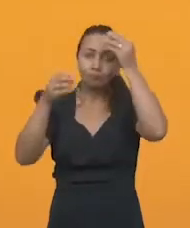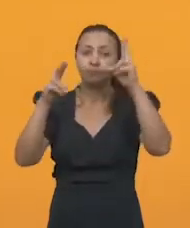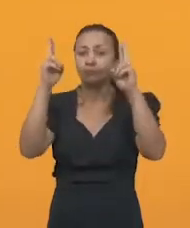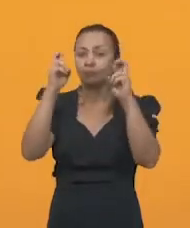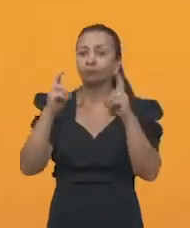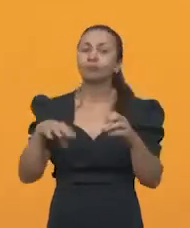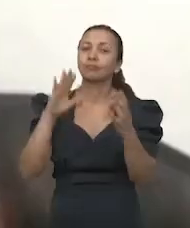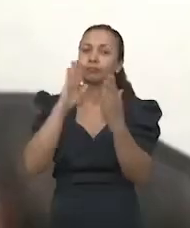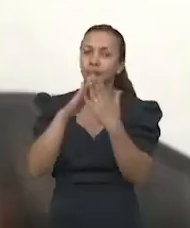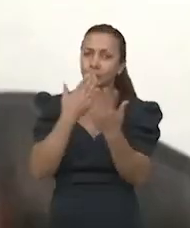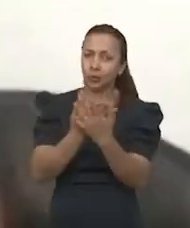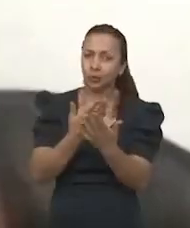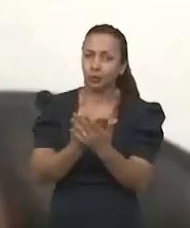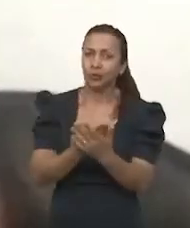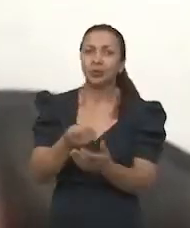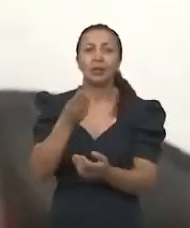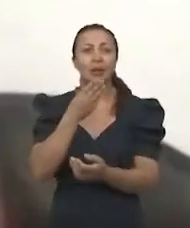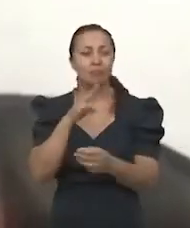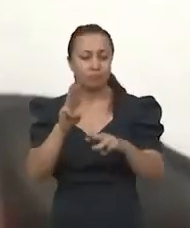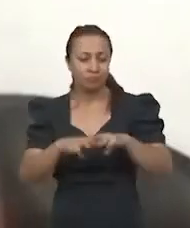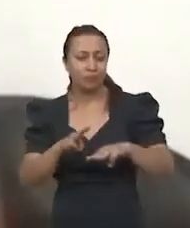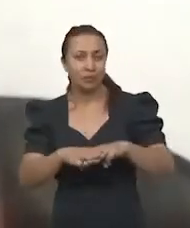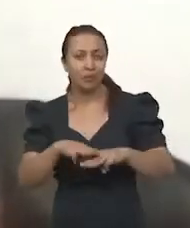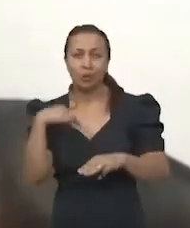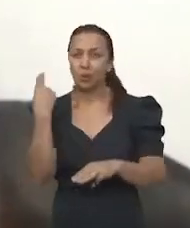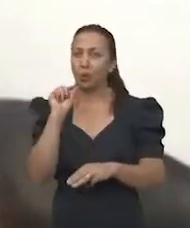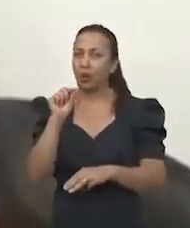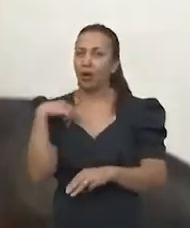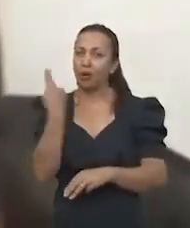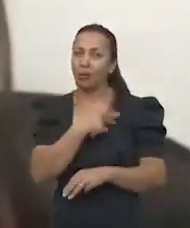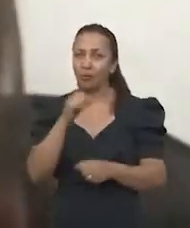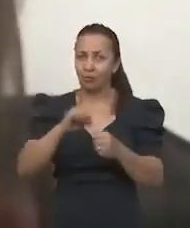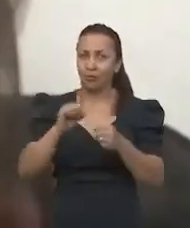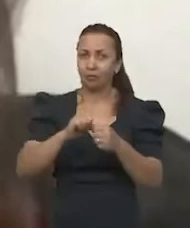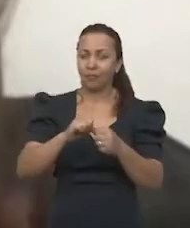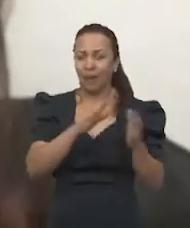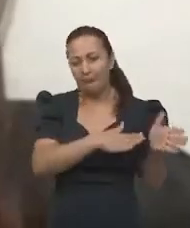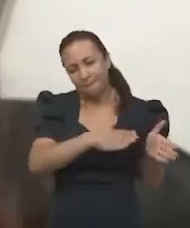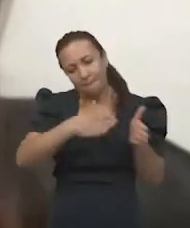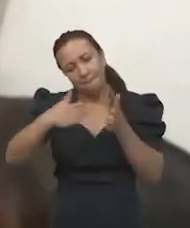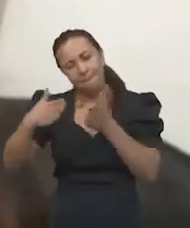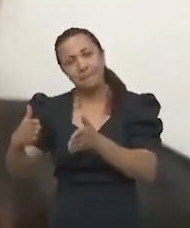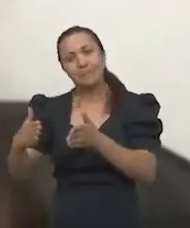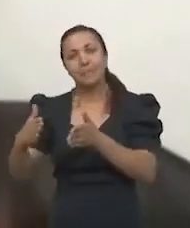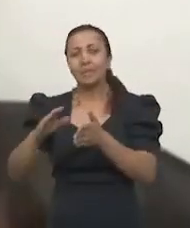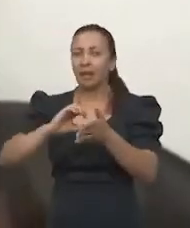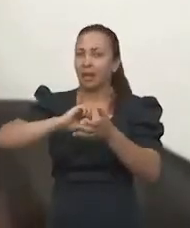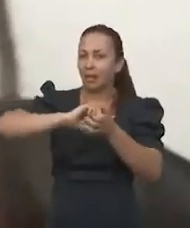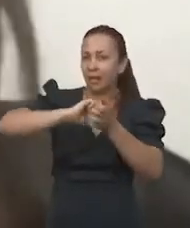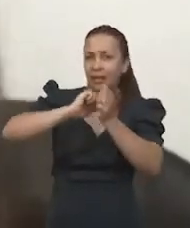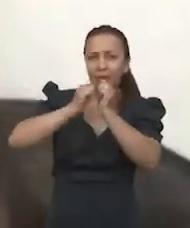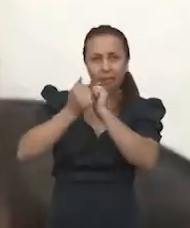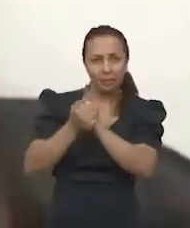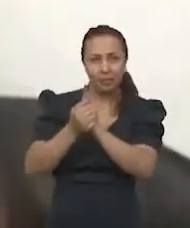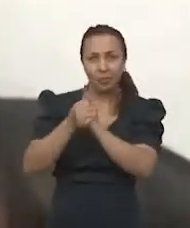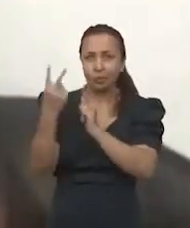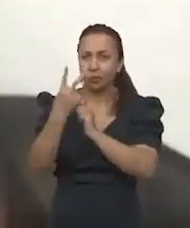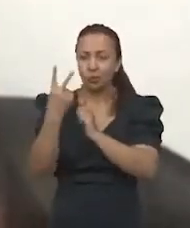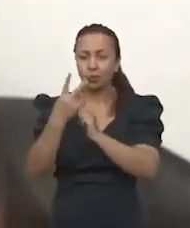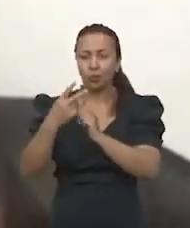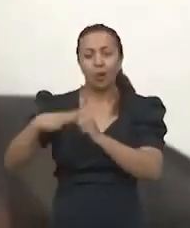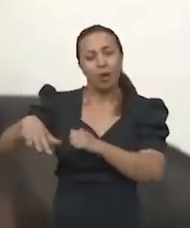conteúdos escolares. Na matemática, o que a gente tem feito é partir da articulação entre duas